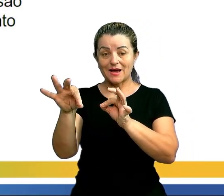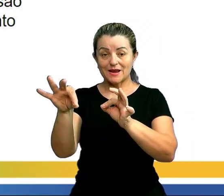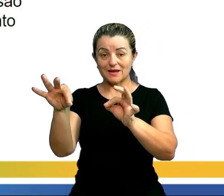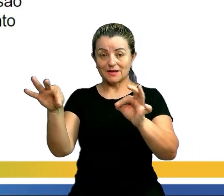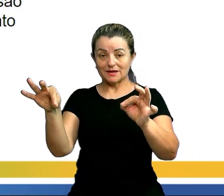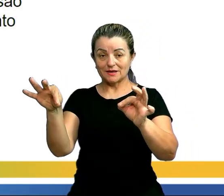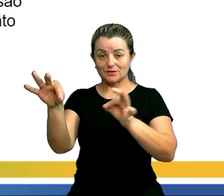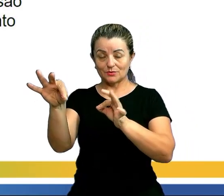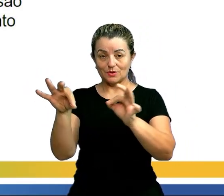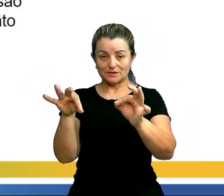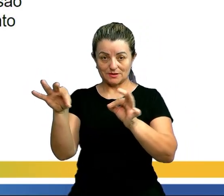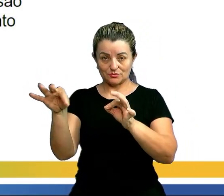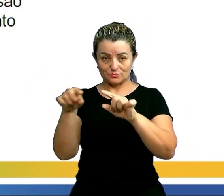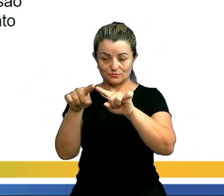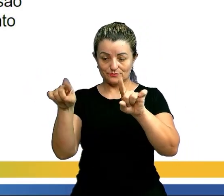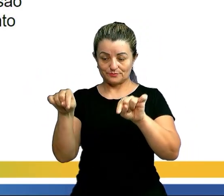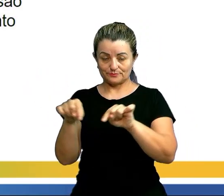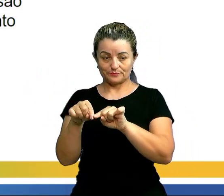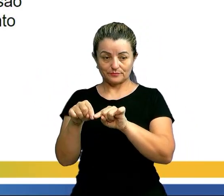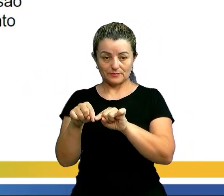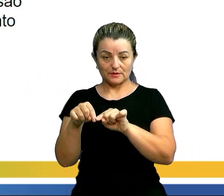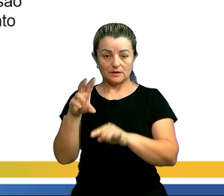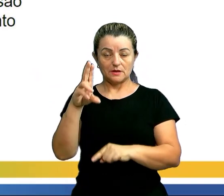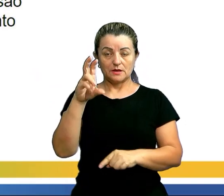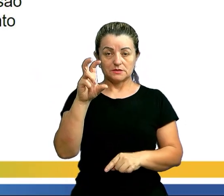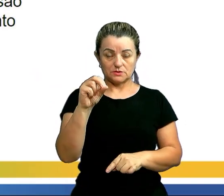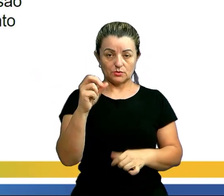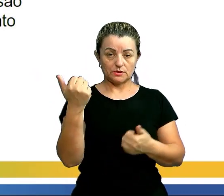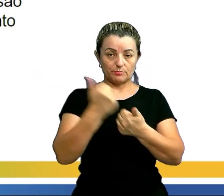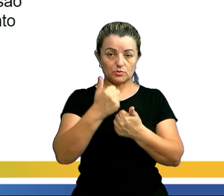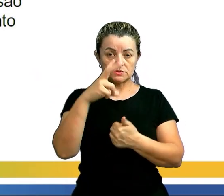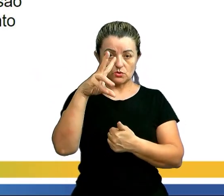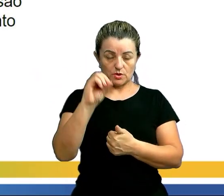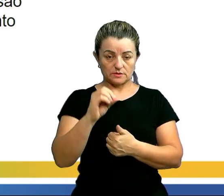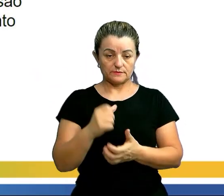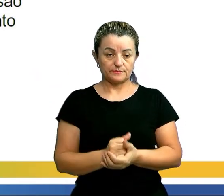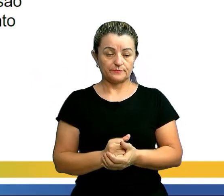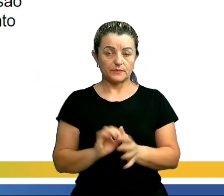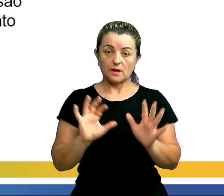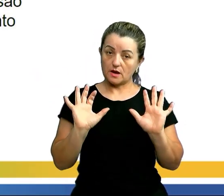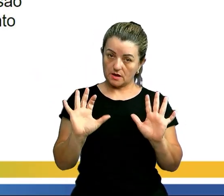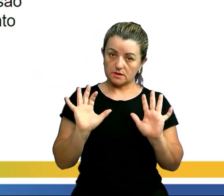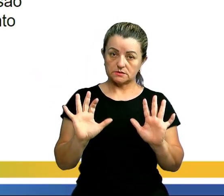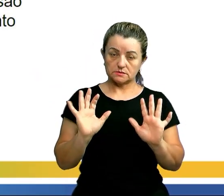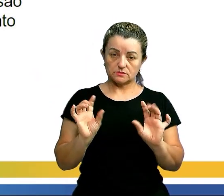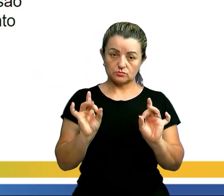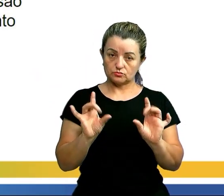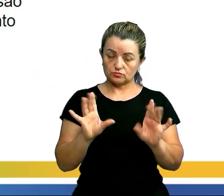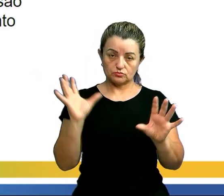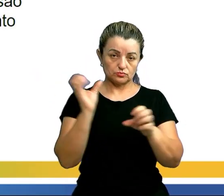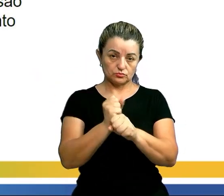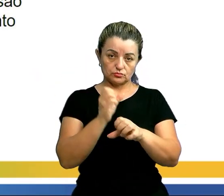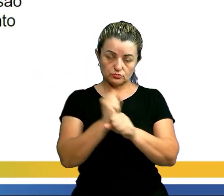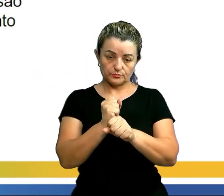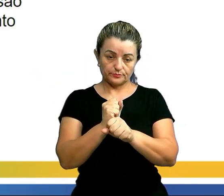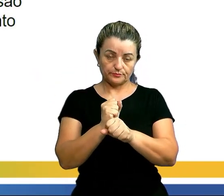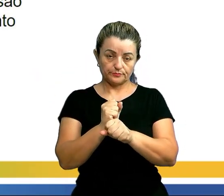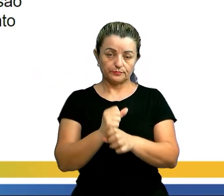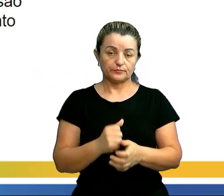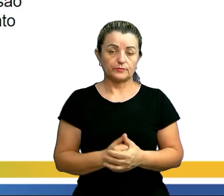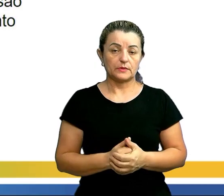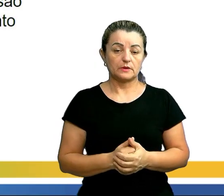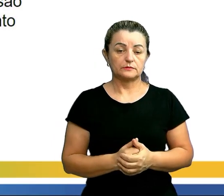vamos calcular a área desse quadrado, tá? Que é 50 por 50, tá? Que nesse caso a gente basta calcular,